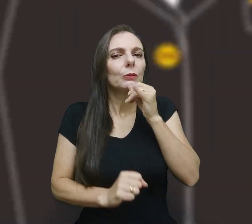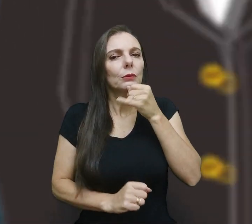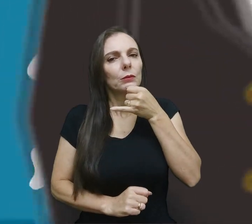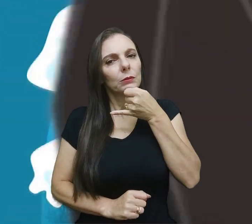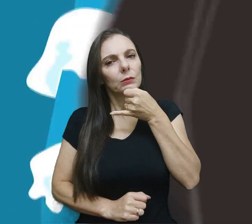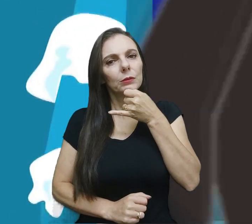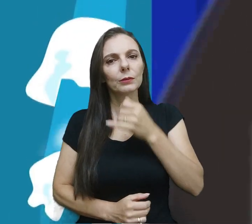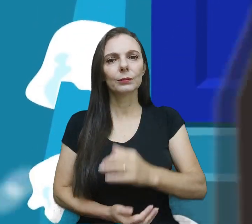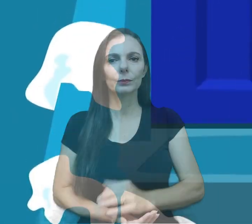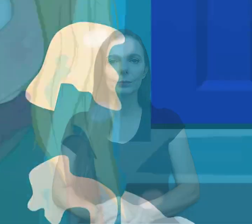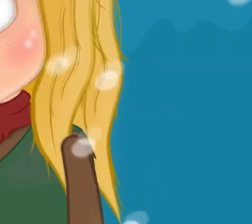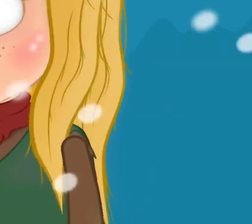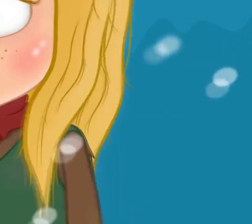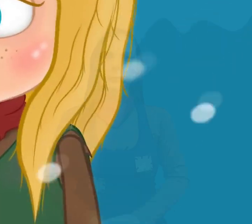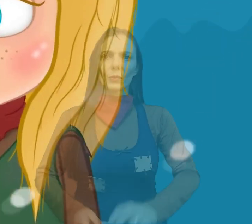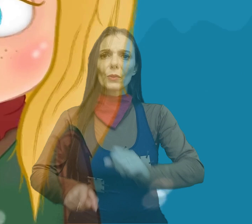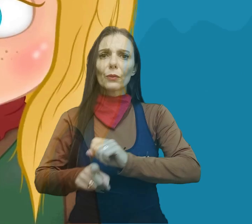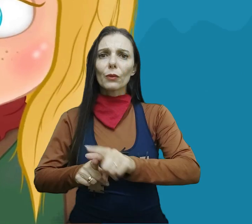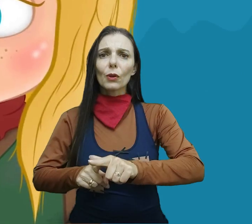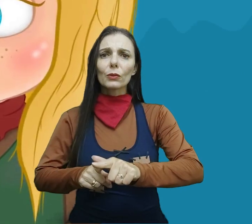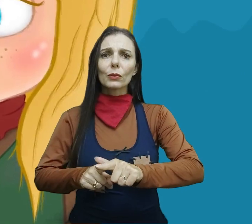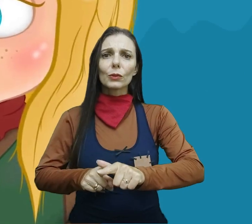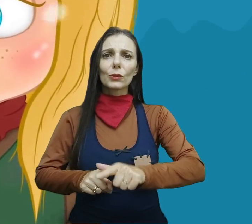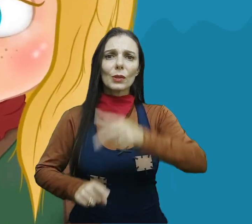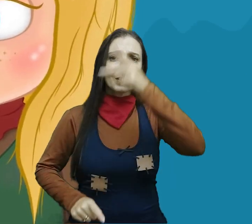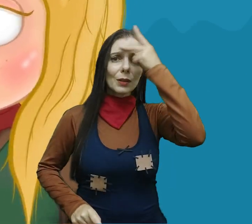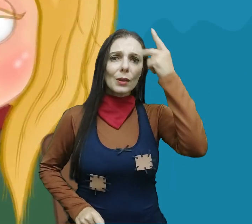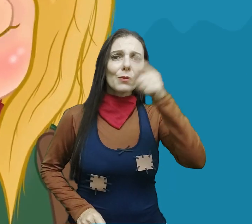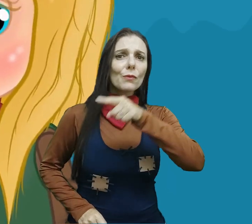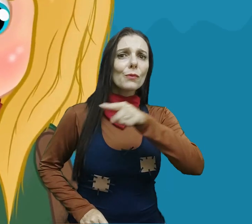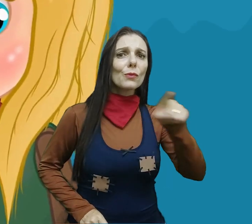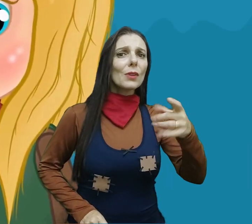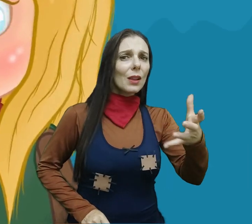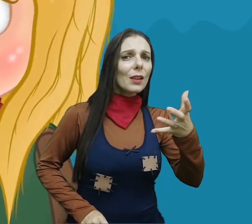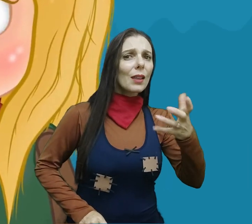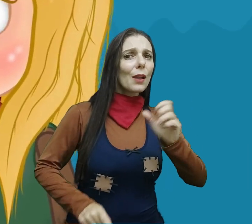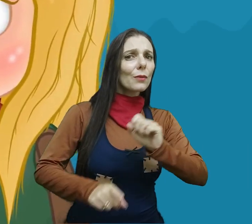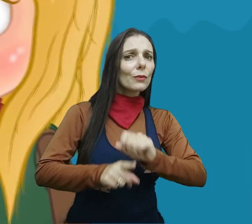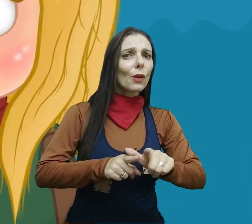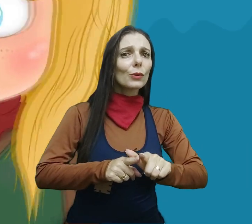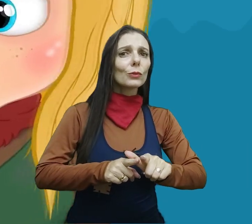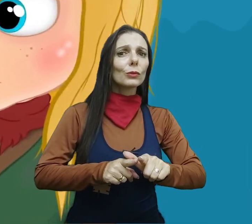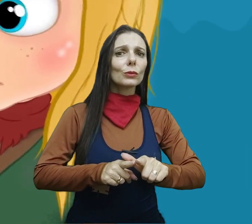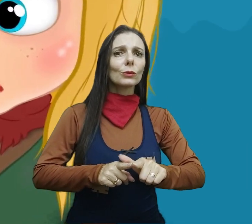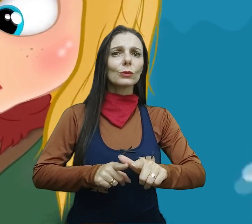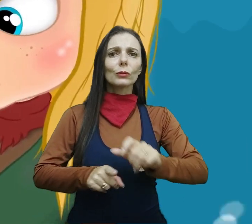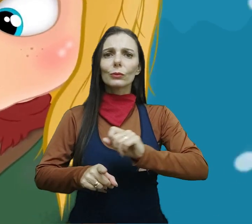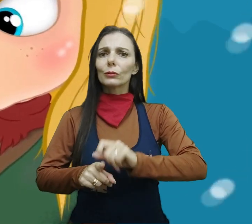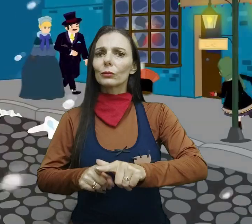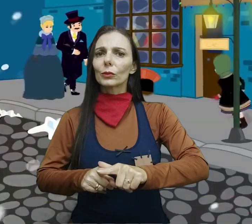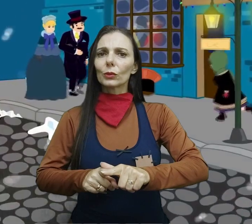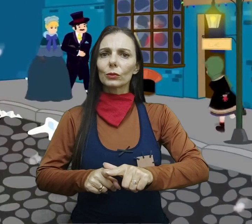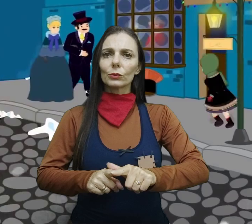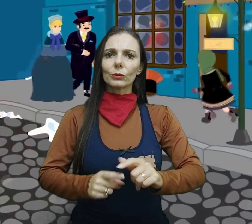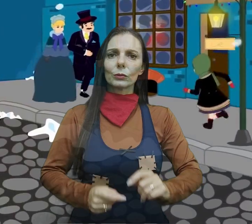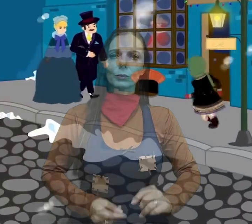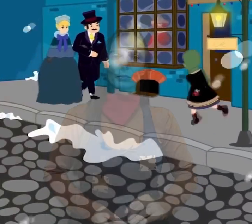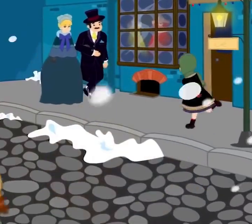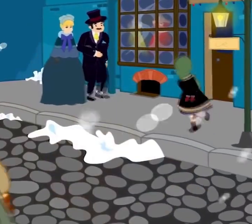de frio e tristeza. Fósforos! Alguém quer fósforos? Fósforos!